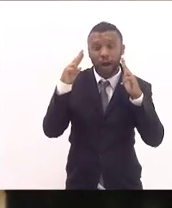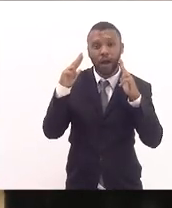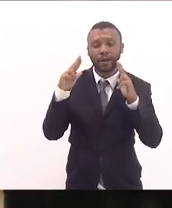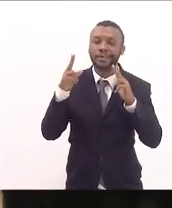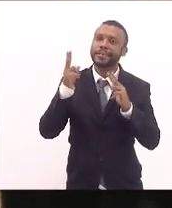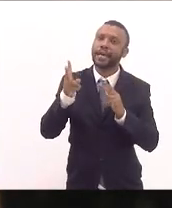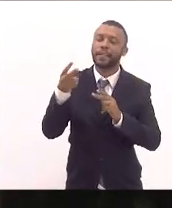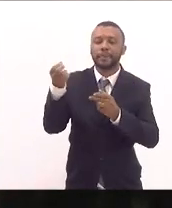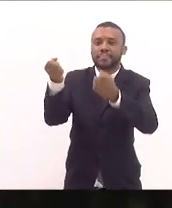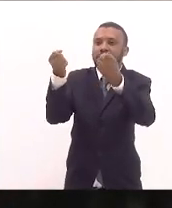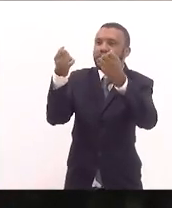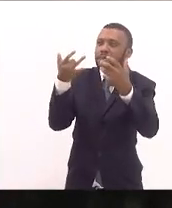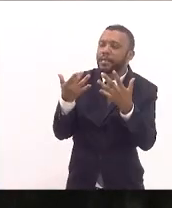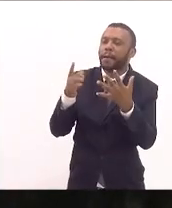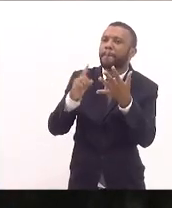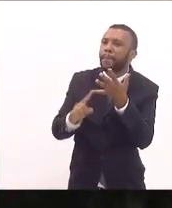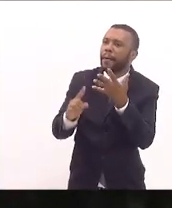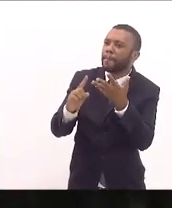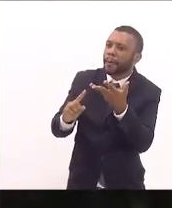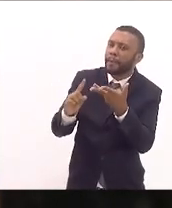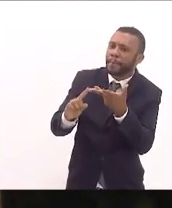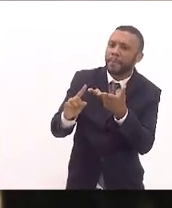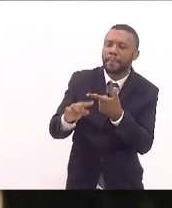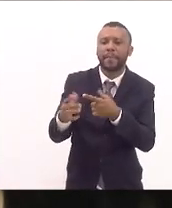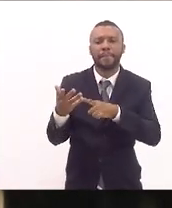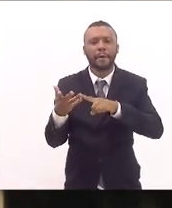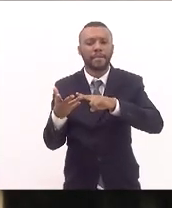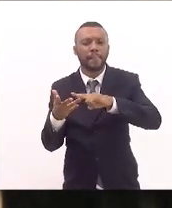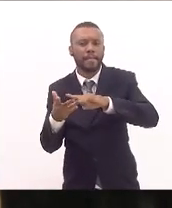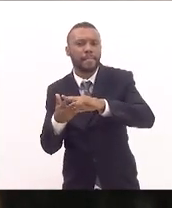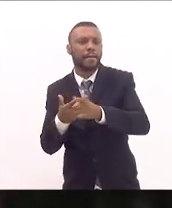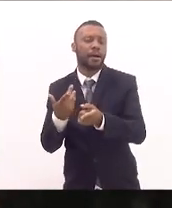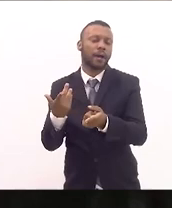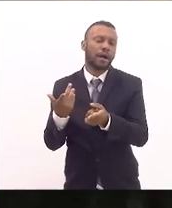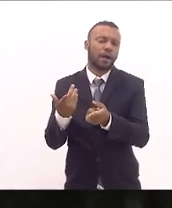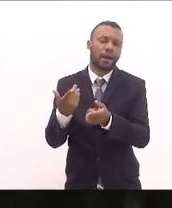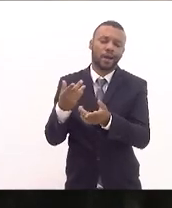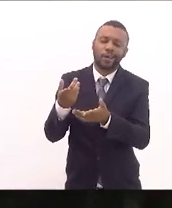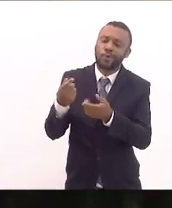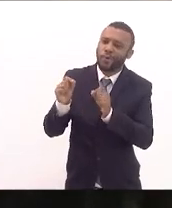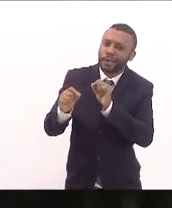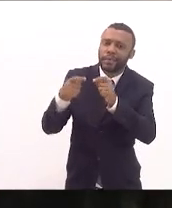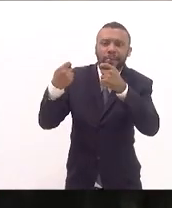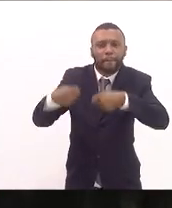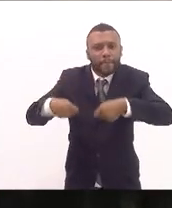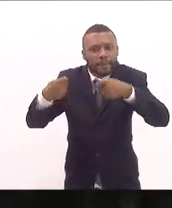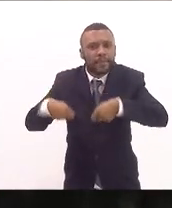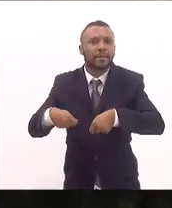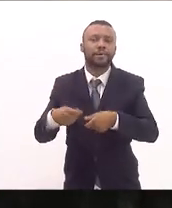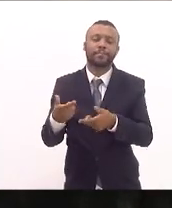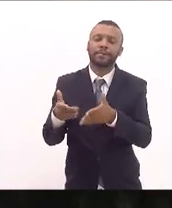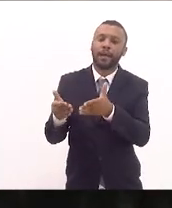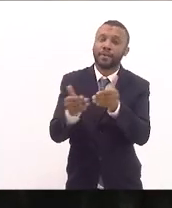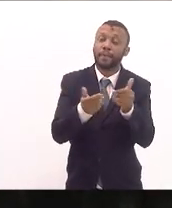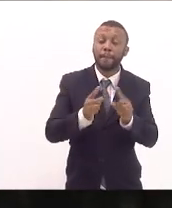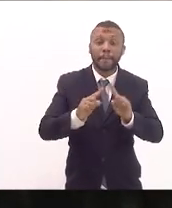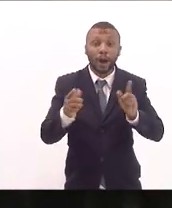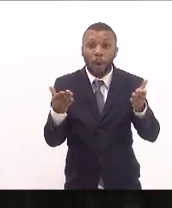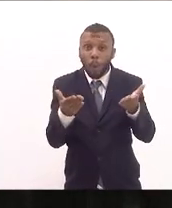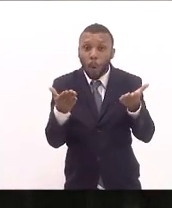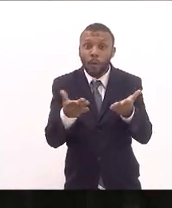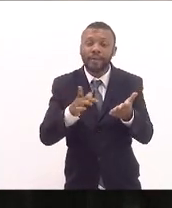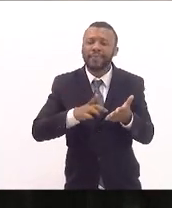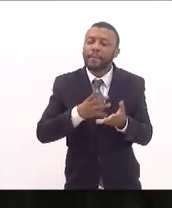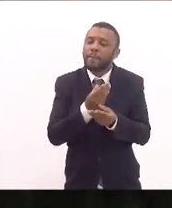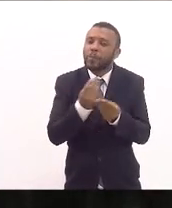relatando as suas necessidades as suas demandas mais hoje em especial choveu